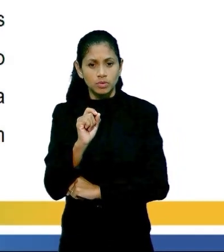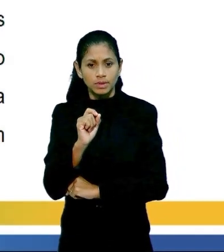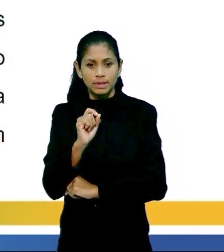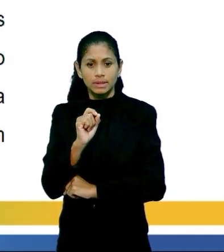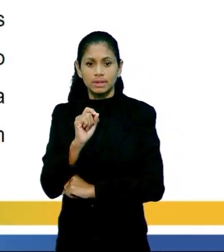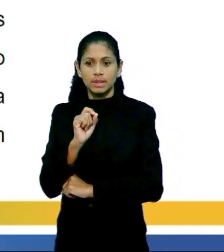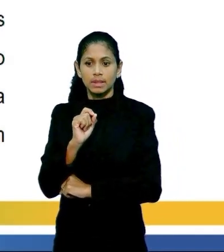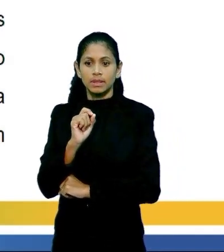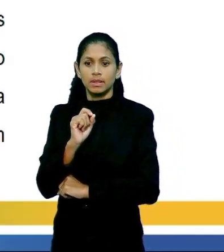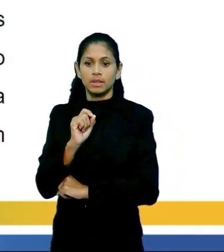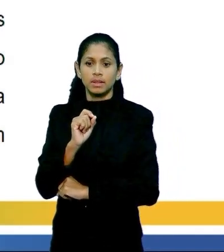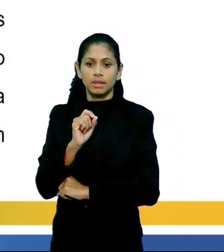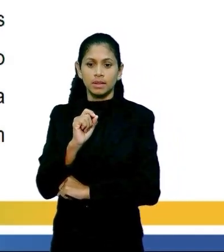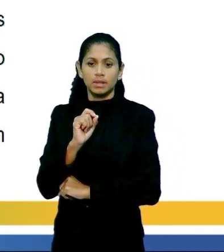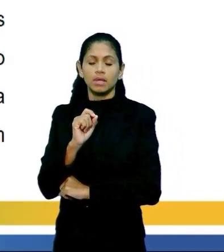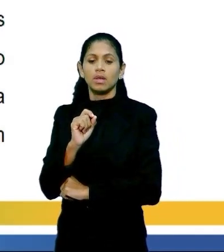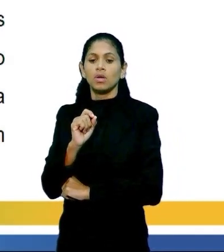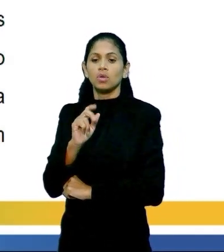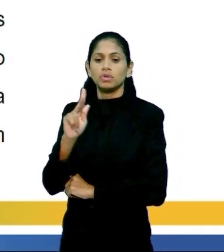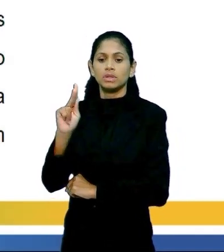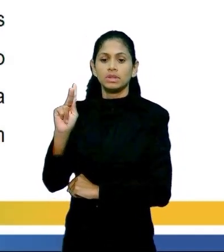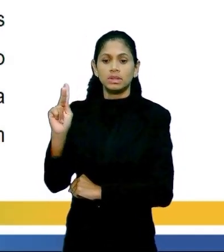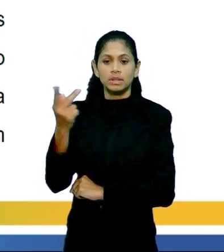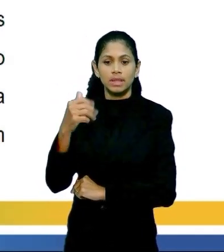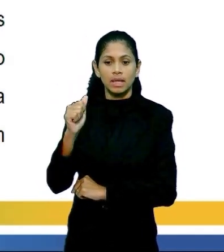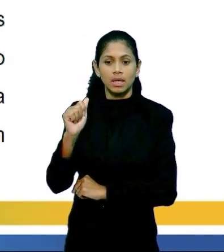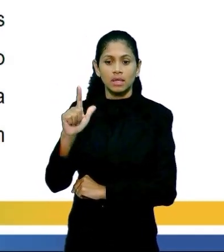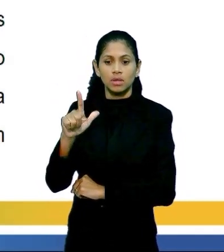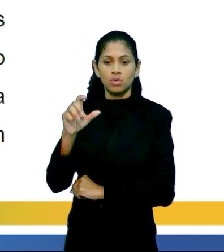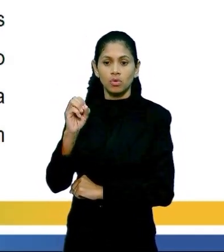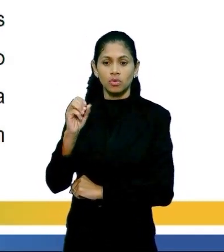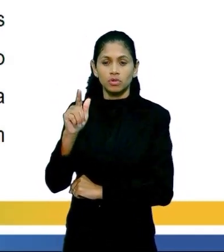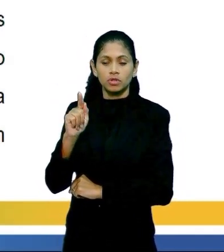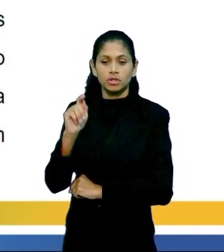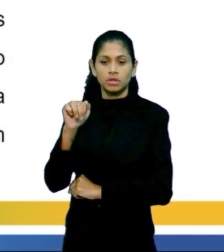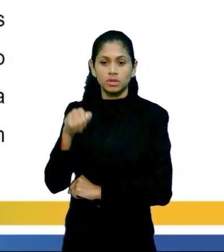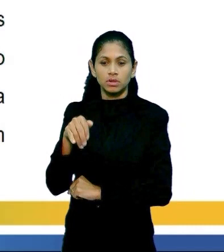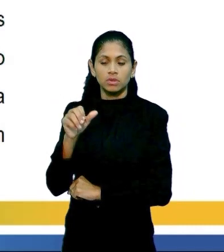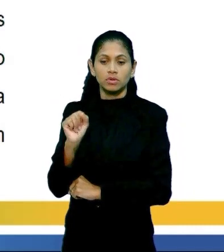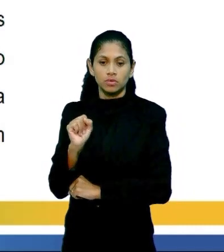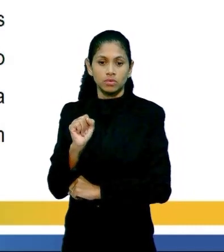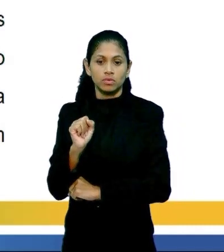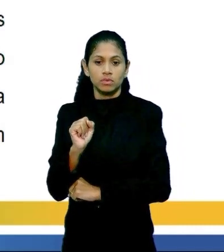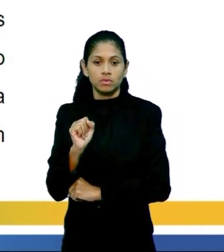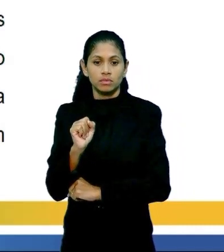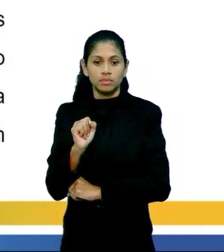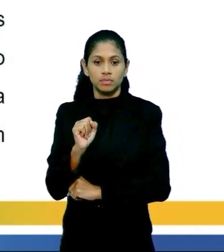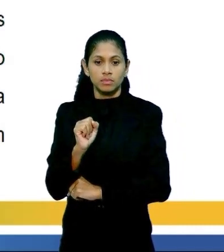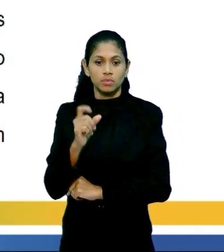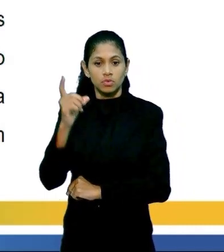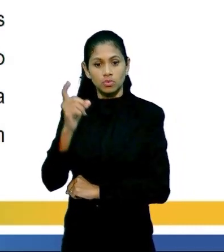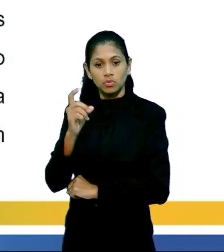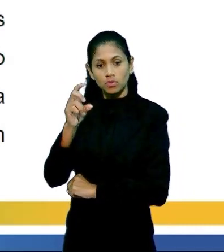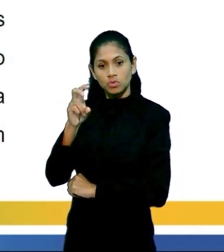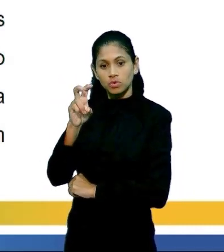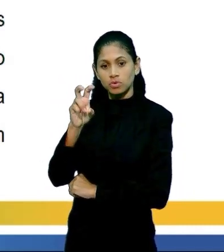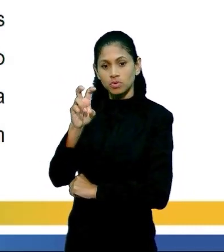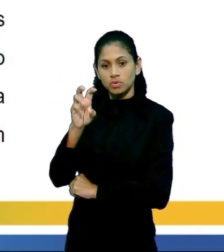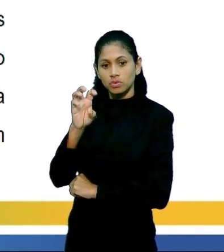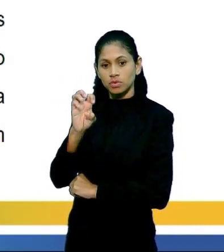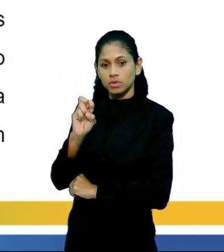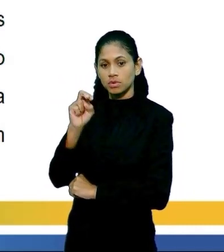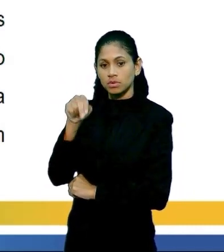xenônio, do qual dois átomos de halogênio, fluor, né, que é a camada de valência